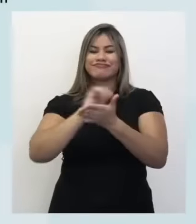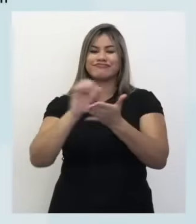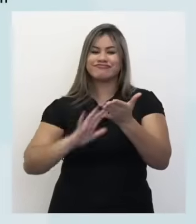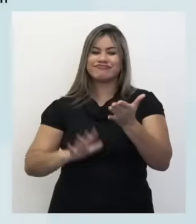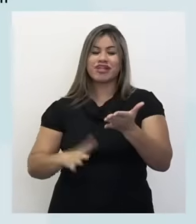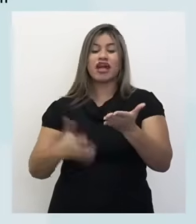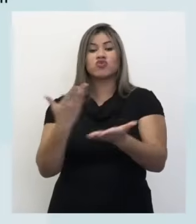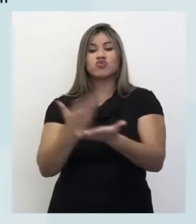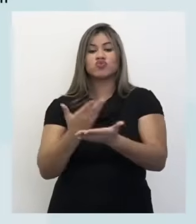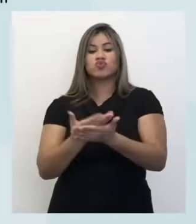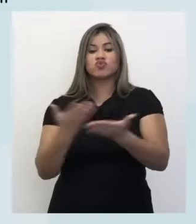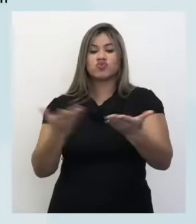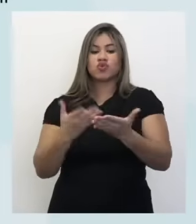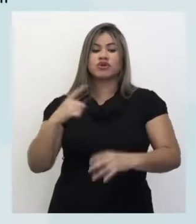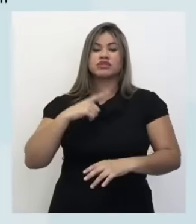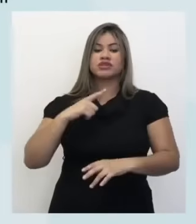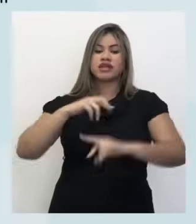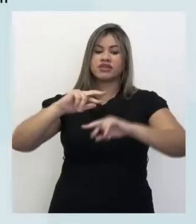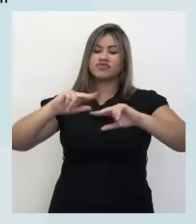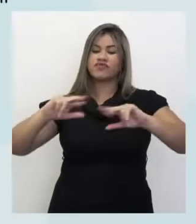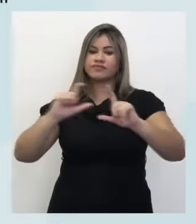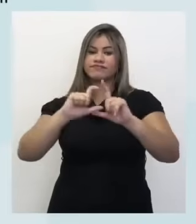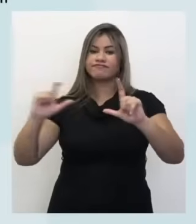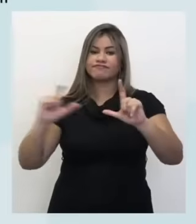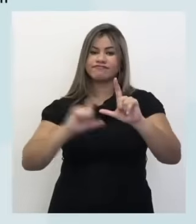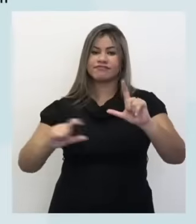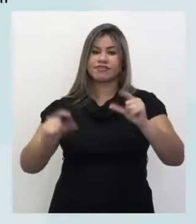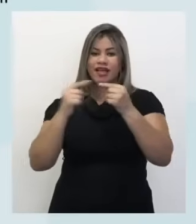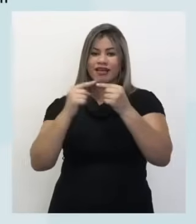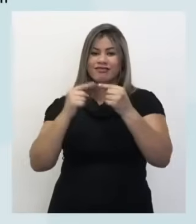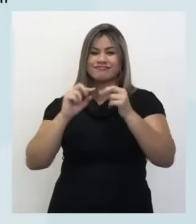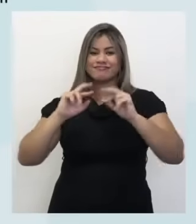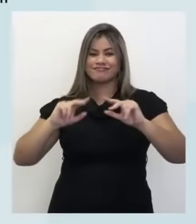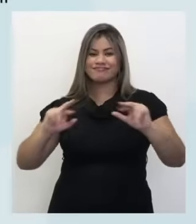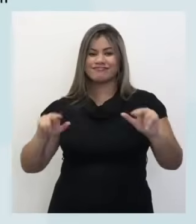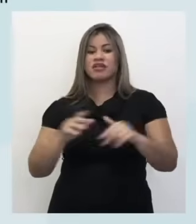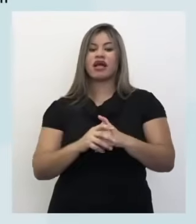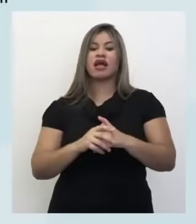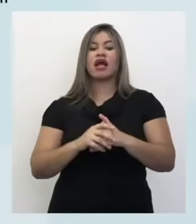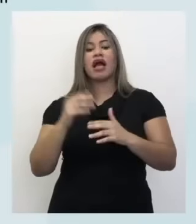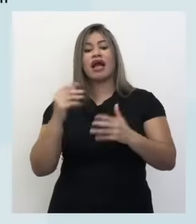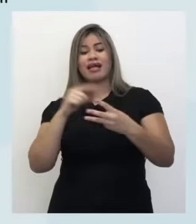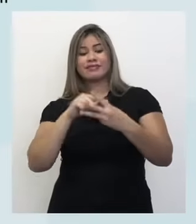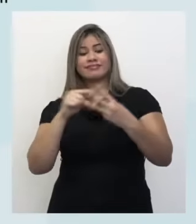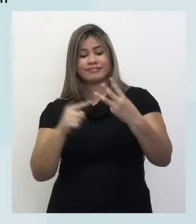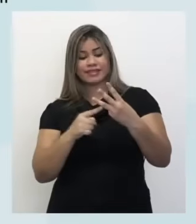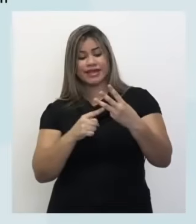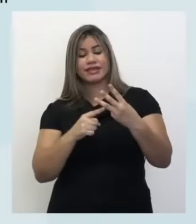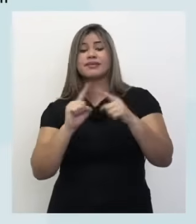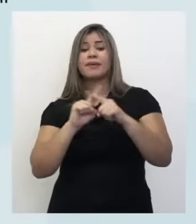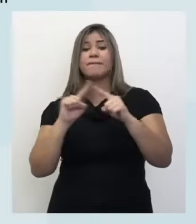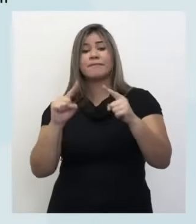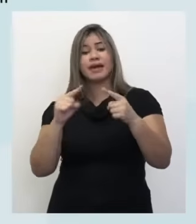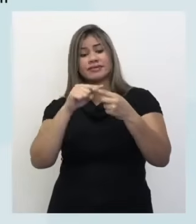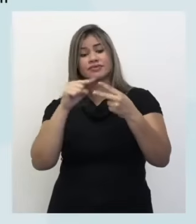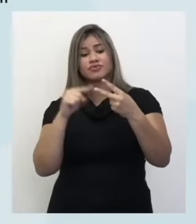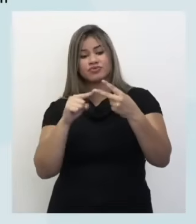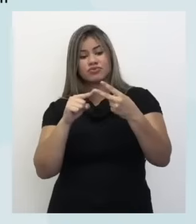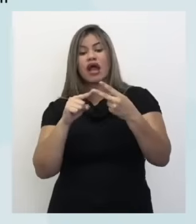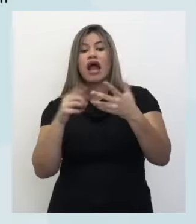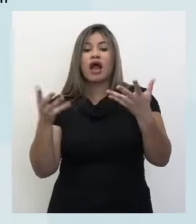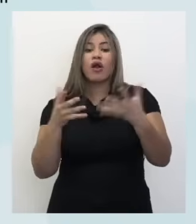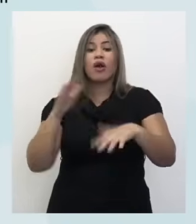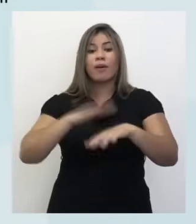hoje, vimos muitos estilos de tirinhas sobre diversos assuntos. Seriam 3, mas acabaram virando 2 tirinhas. Que tal você usar toda a